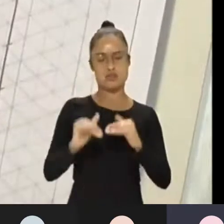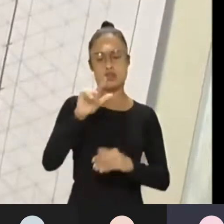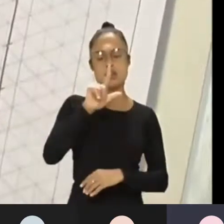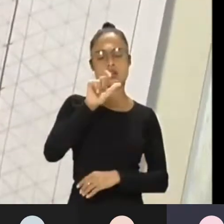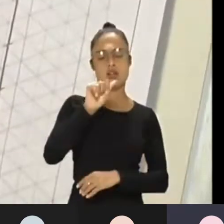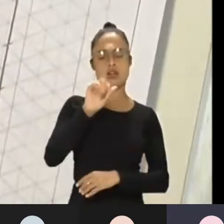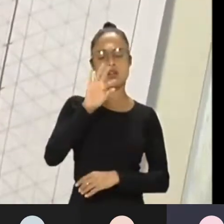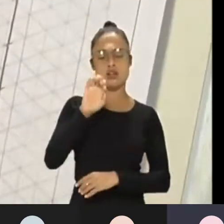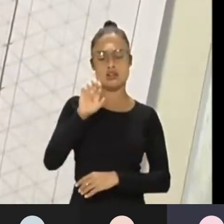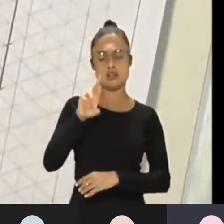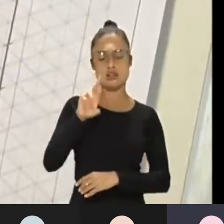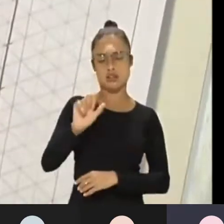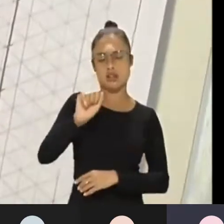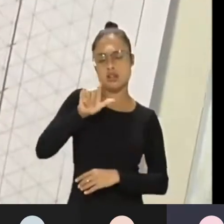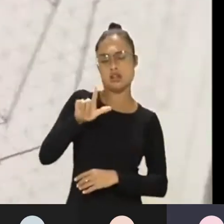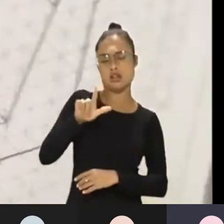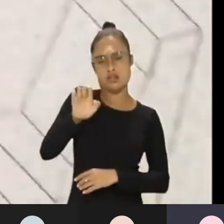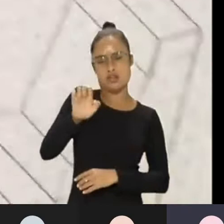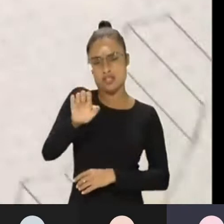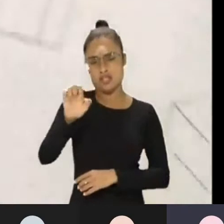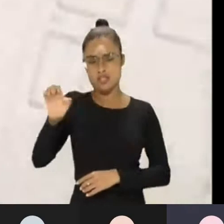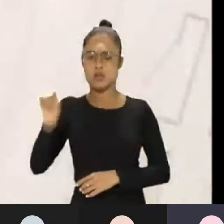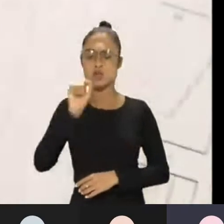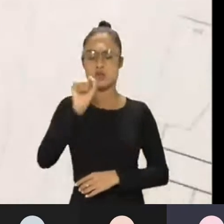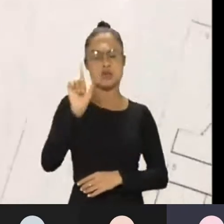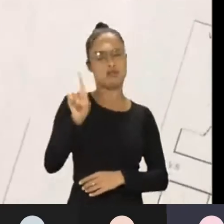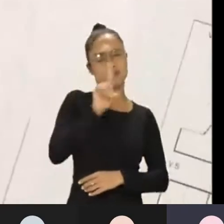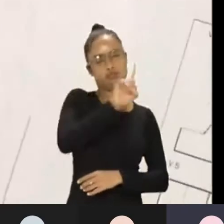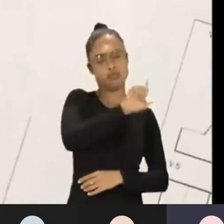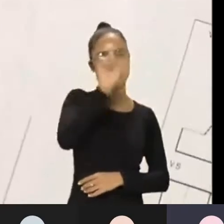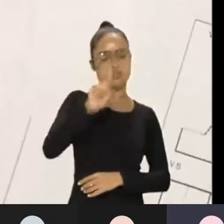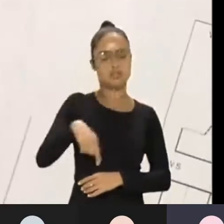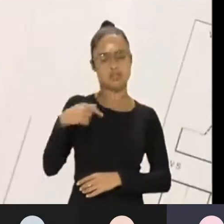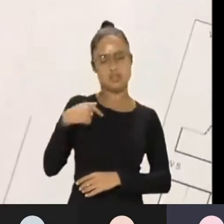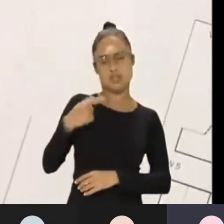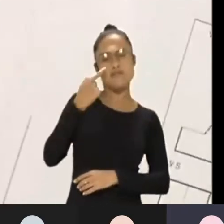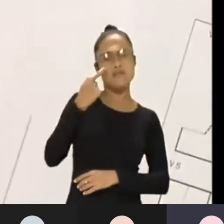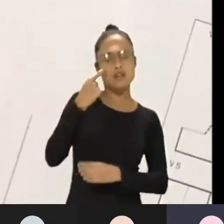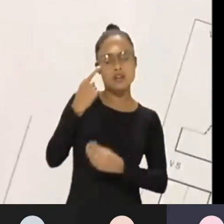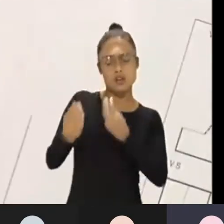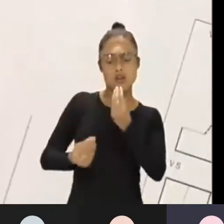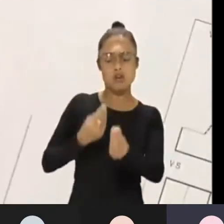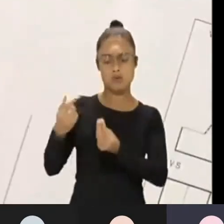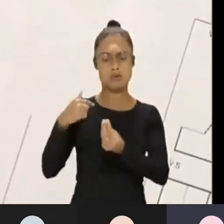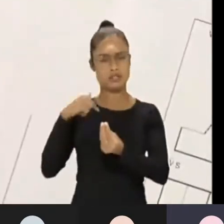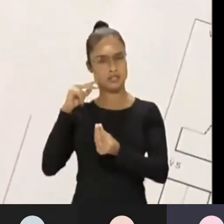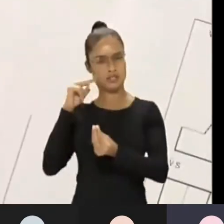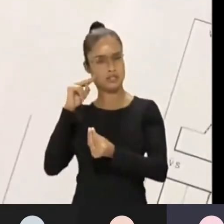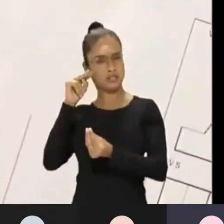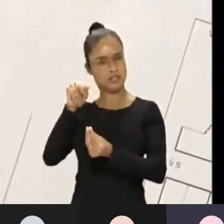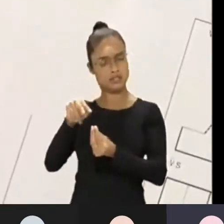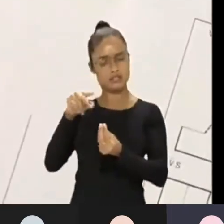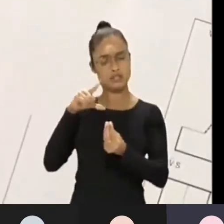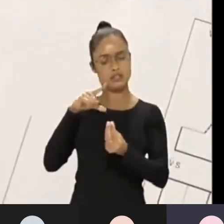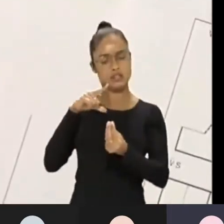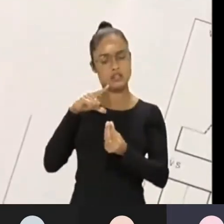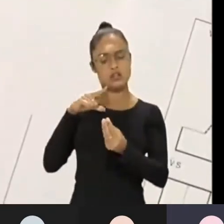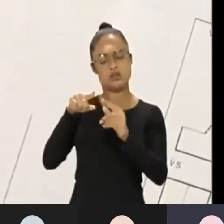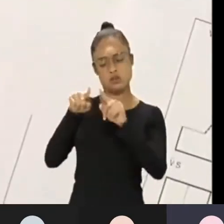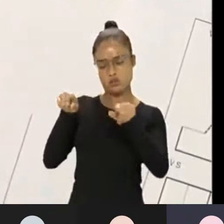esquerda. E, falando da vista lateral esquerda, eu tenho aqui, ó, a parte dos planos que